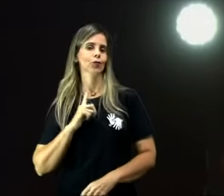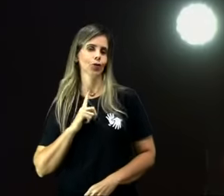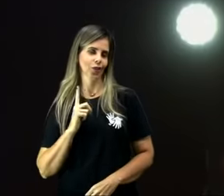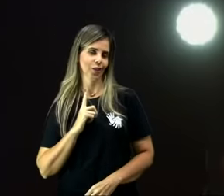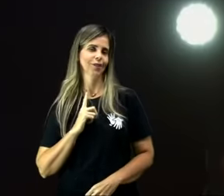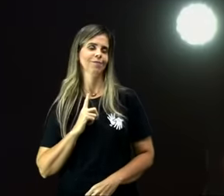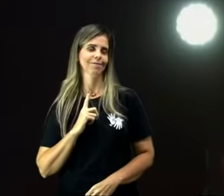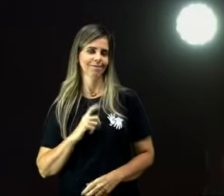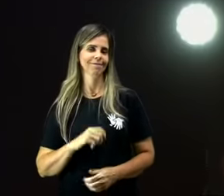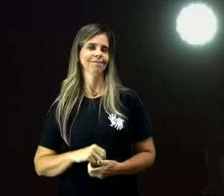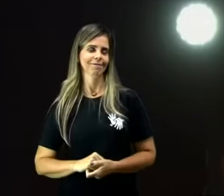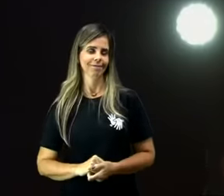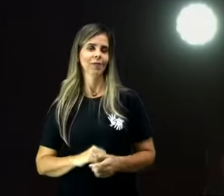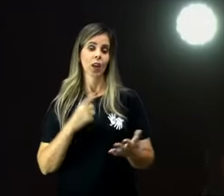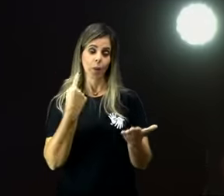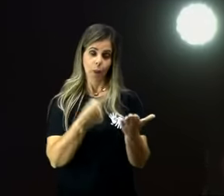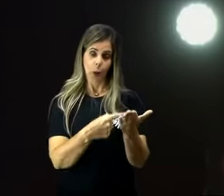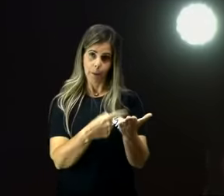Grita.